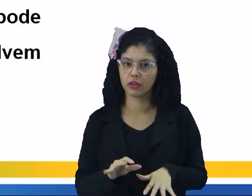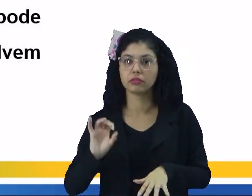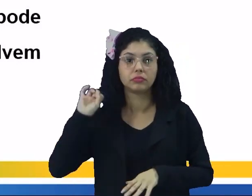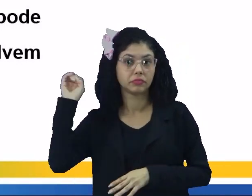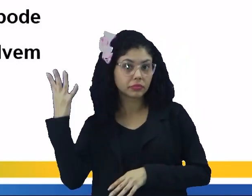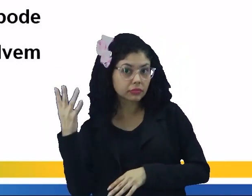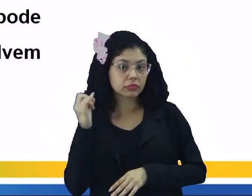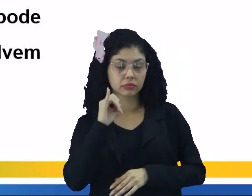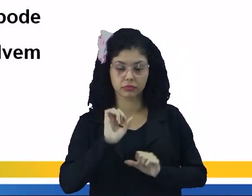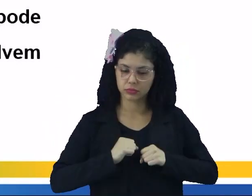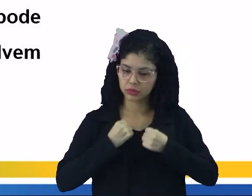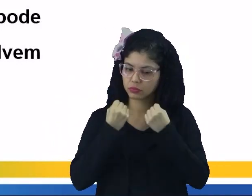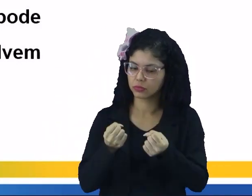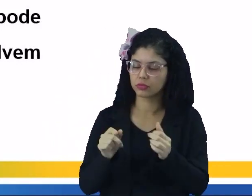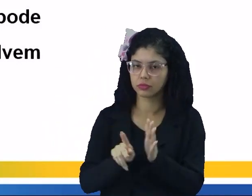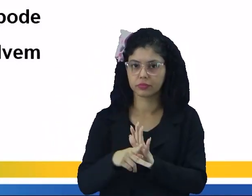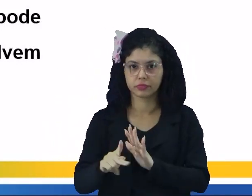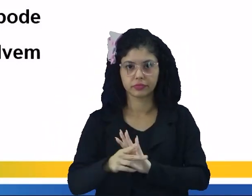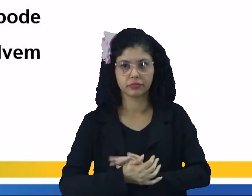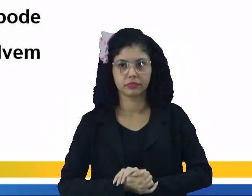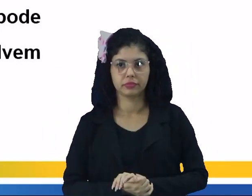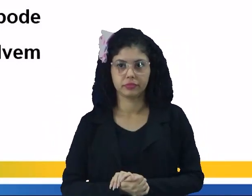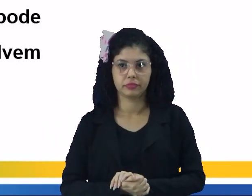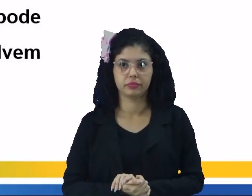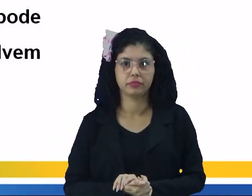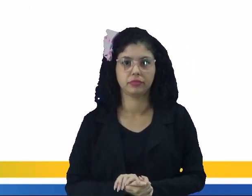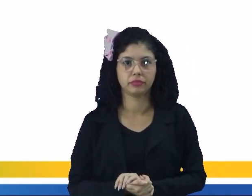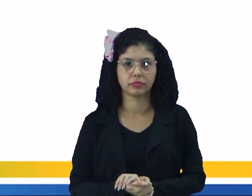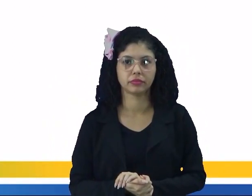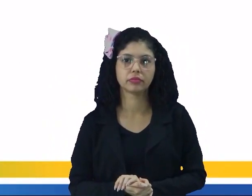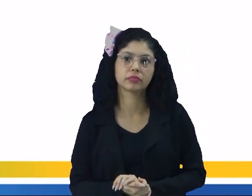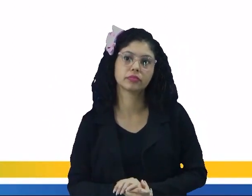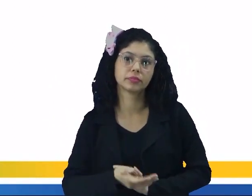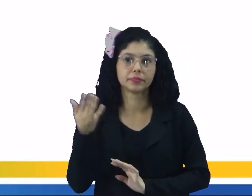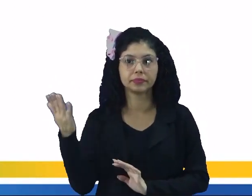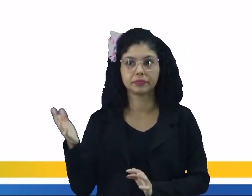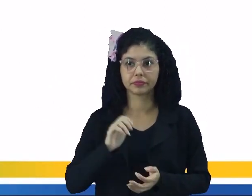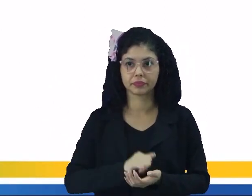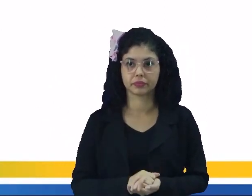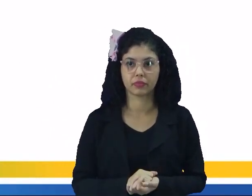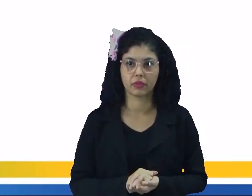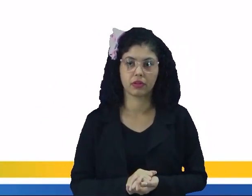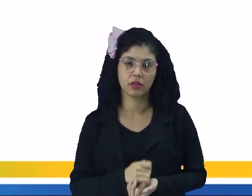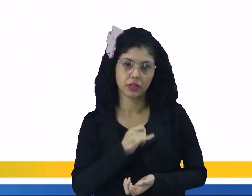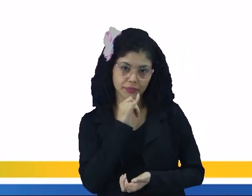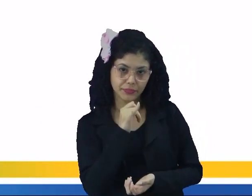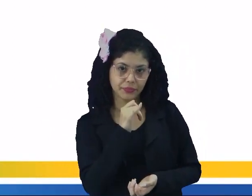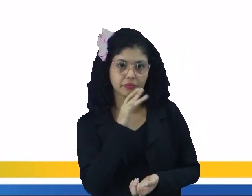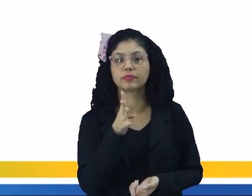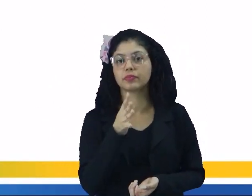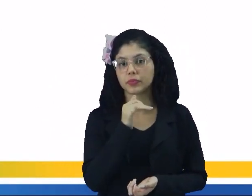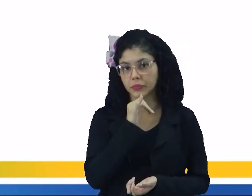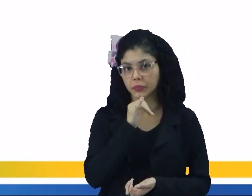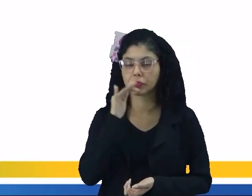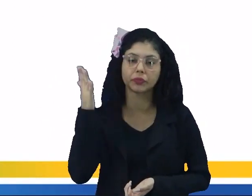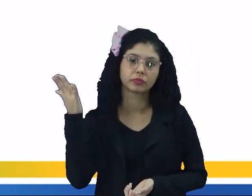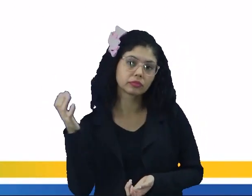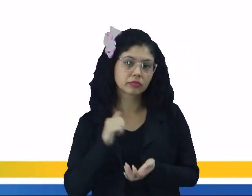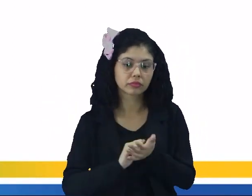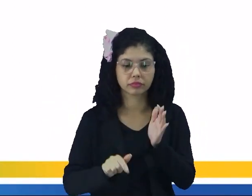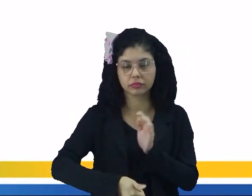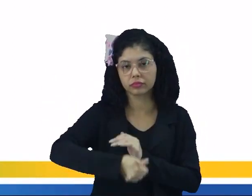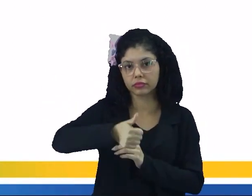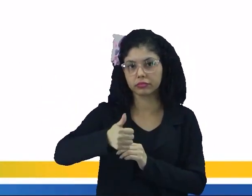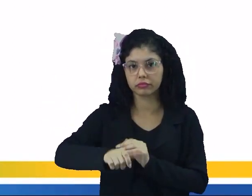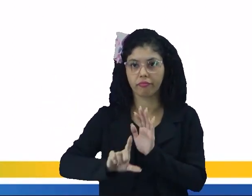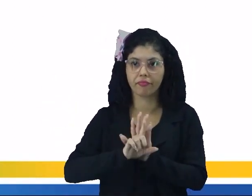uma força sobre ele. Um exemplo bem clássico disso, pessoal, que a gente vê no nosso dia a dia, da primeira lei